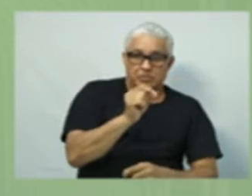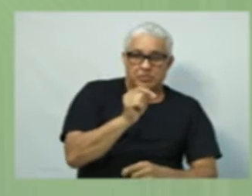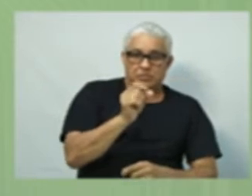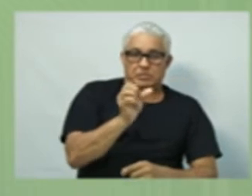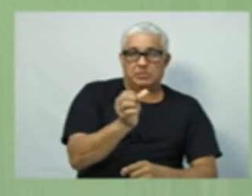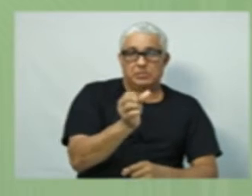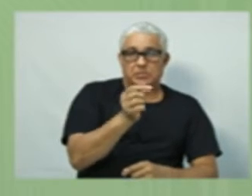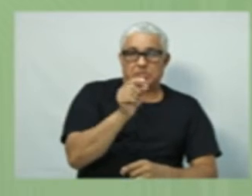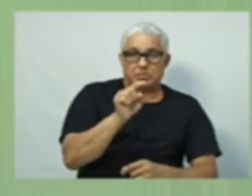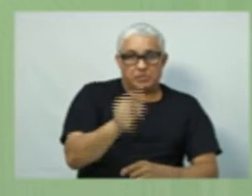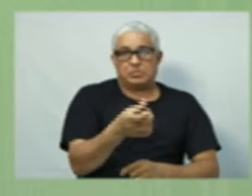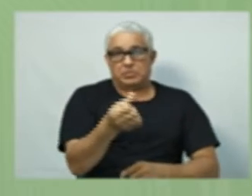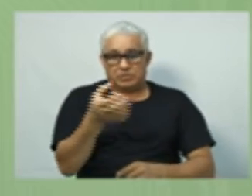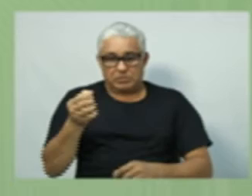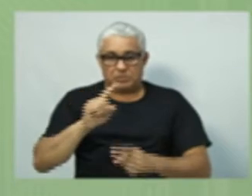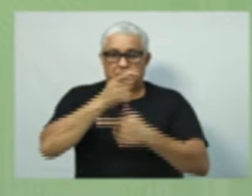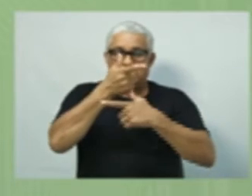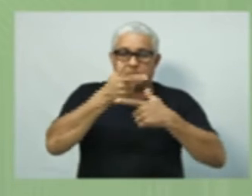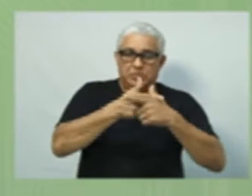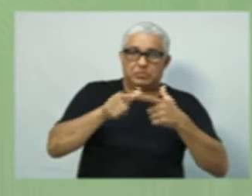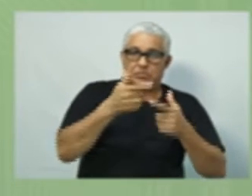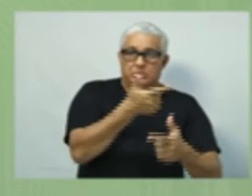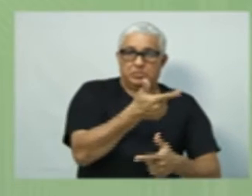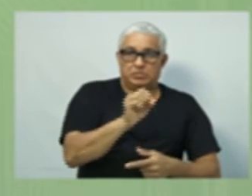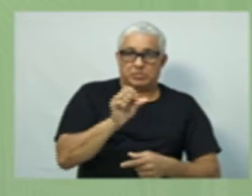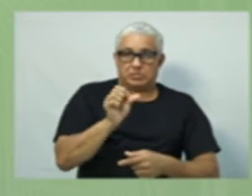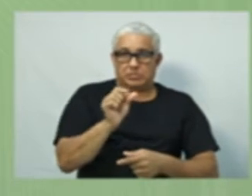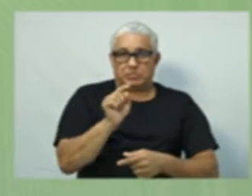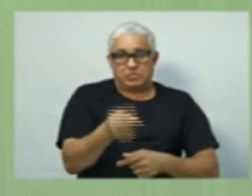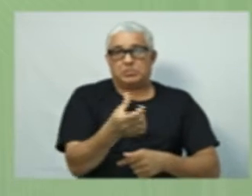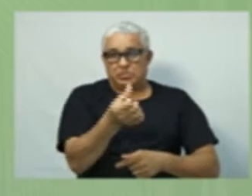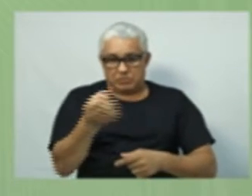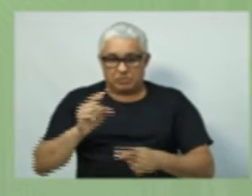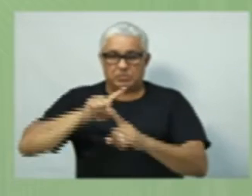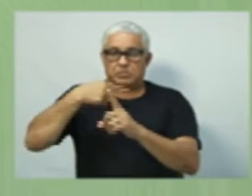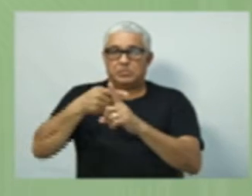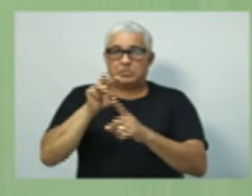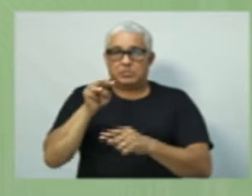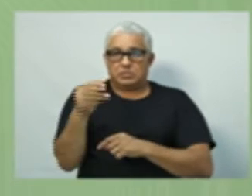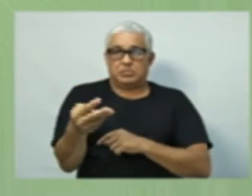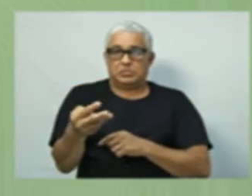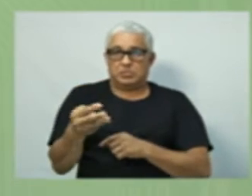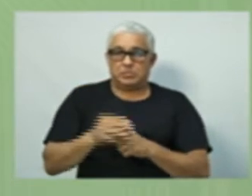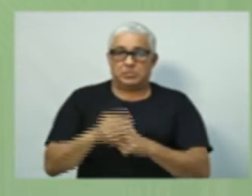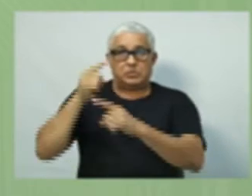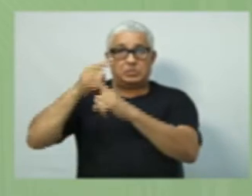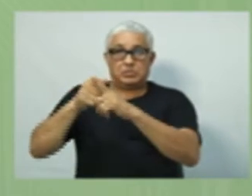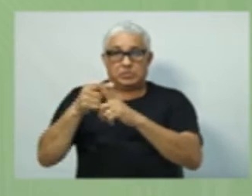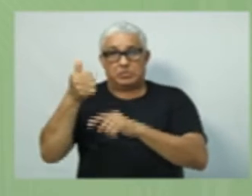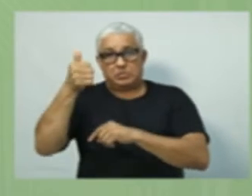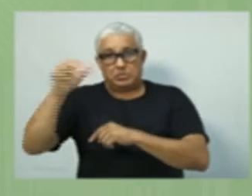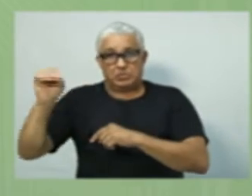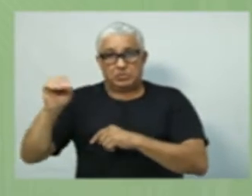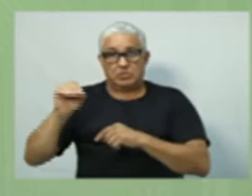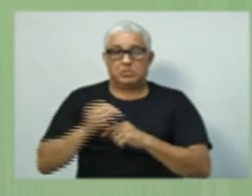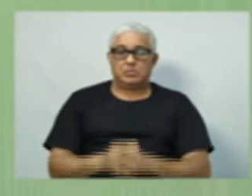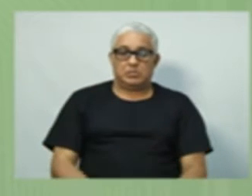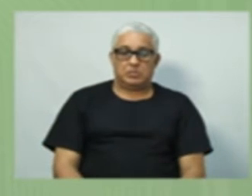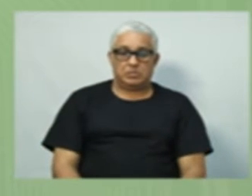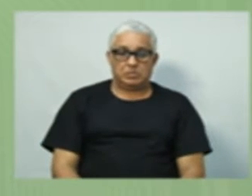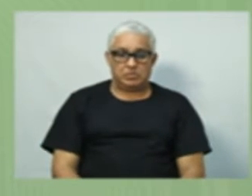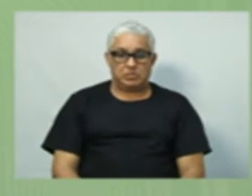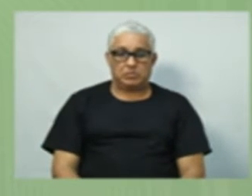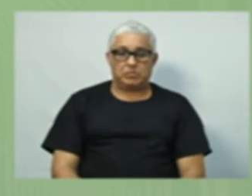600 / passivo circulante que é 20 600 mais o passivo não circulante que é 3 mil multiplicando por